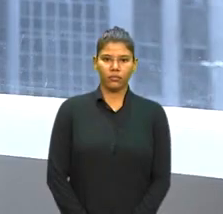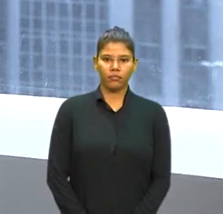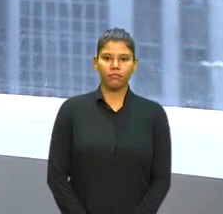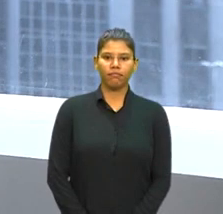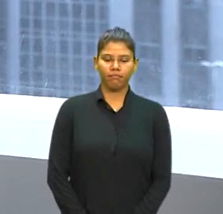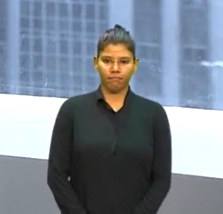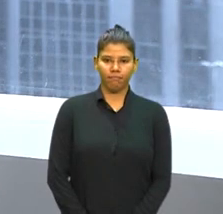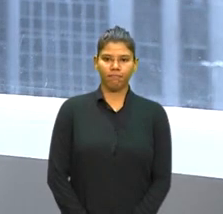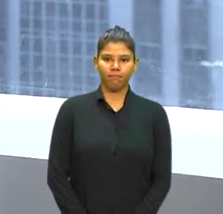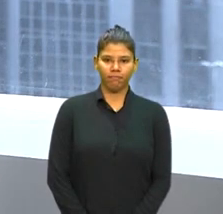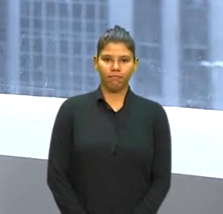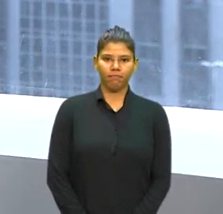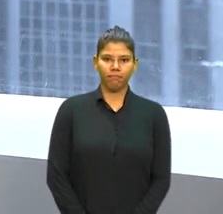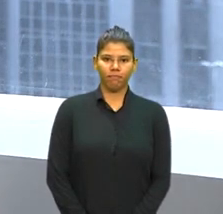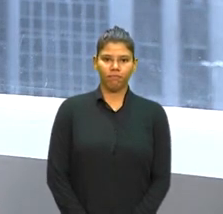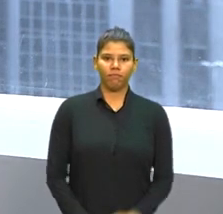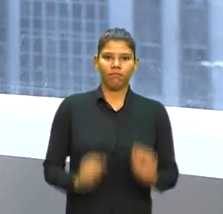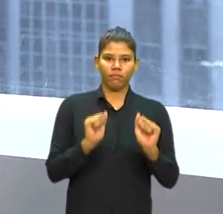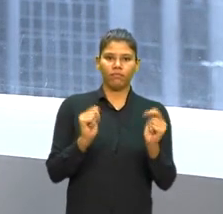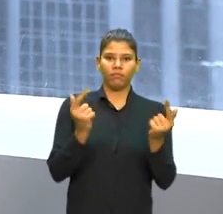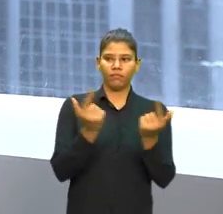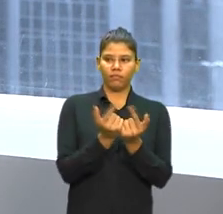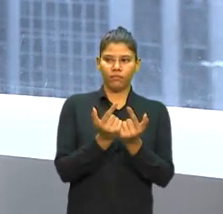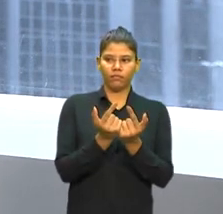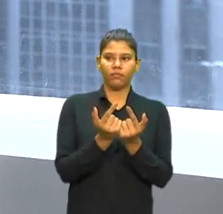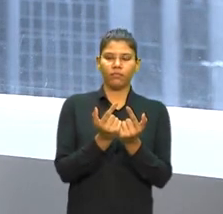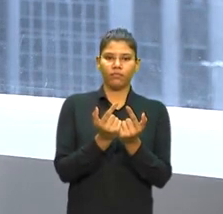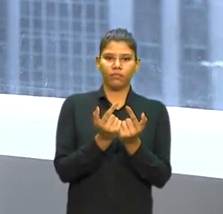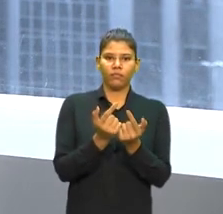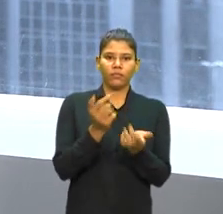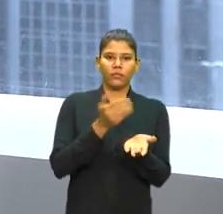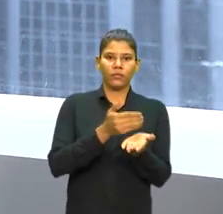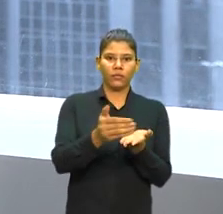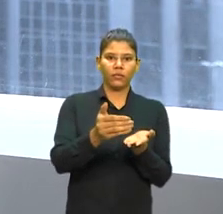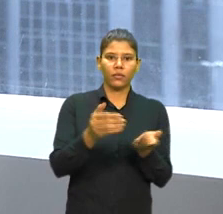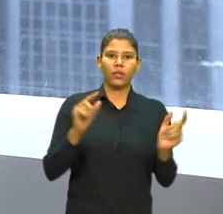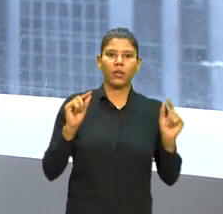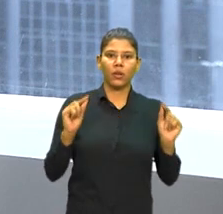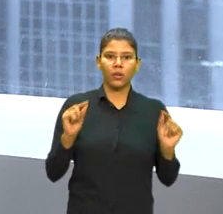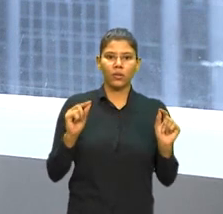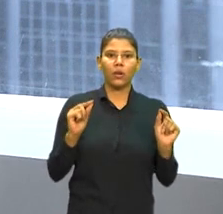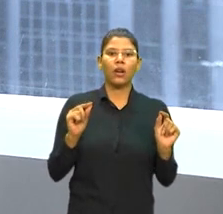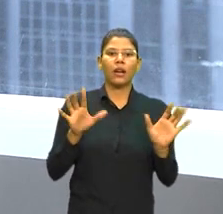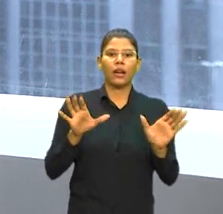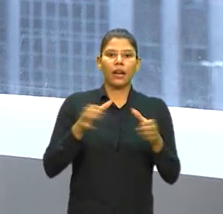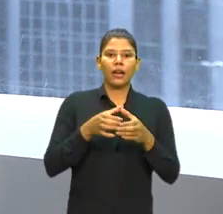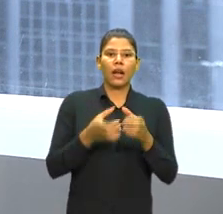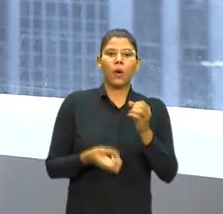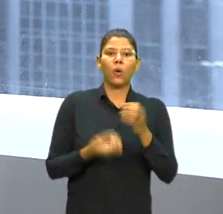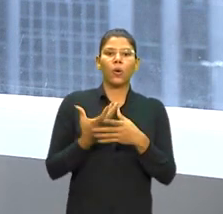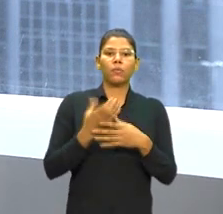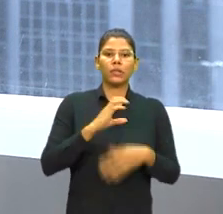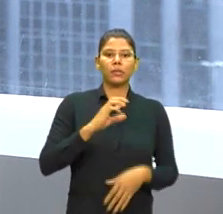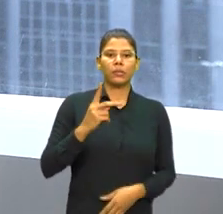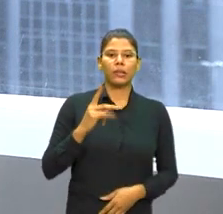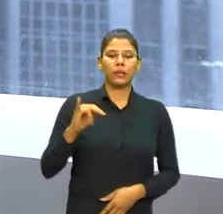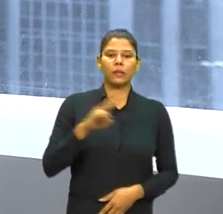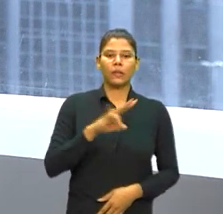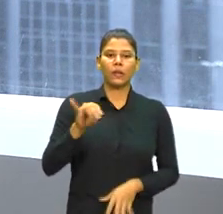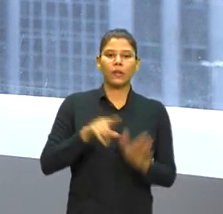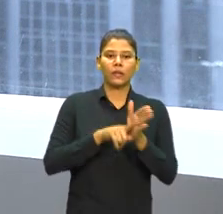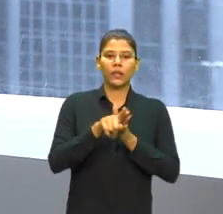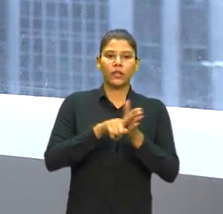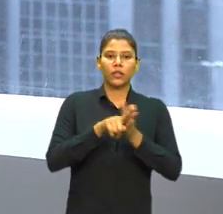Assembleia Assembleia Legislativa dá início à definição da composição da CPI que vai investigar os recursos